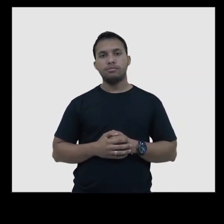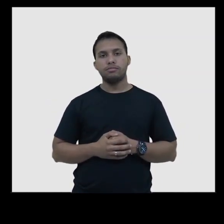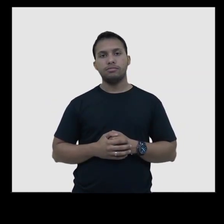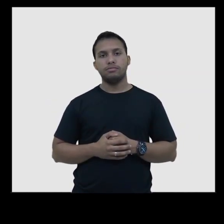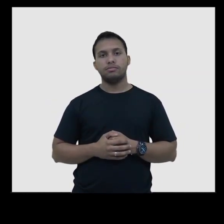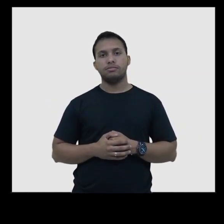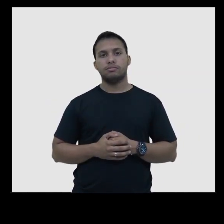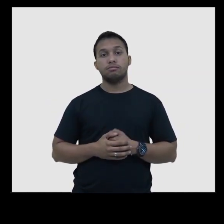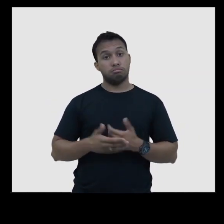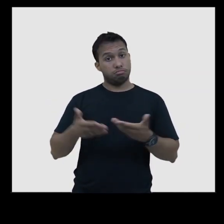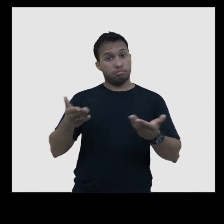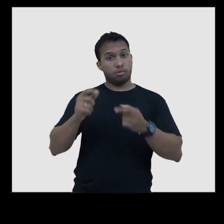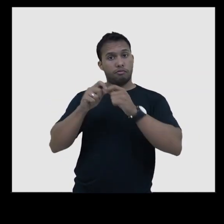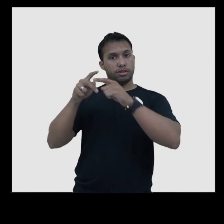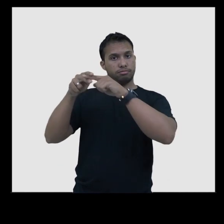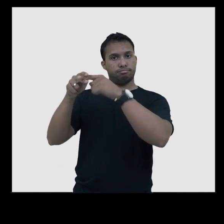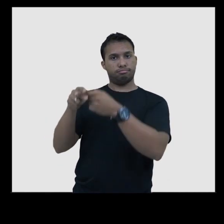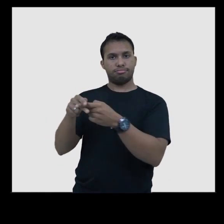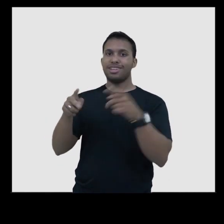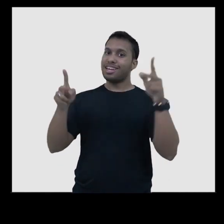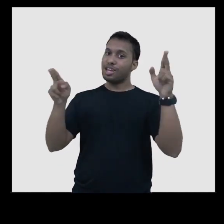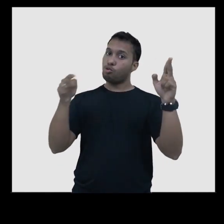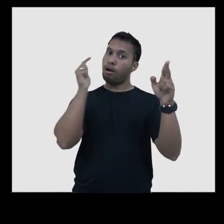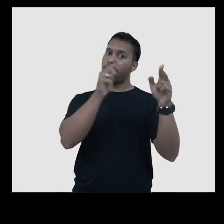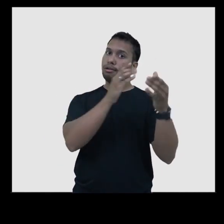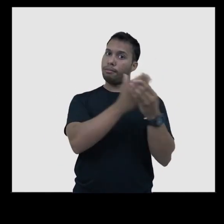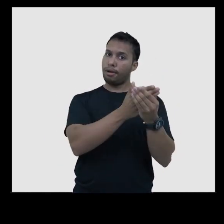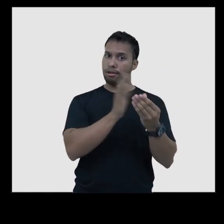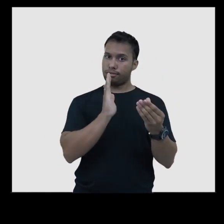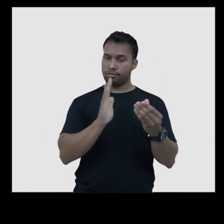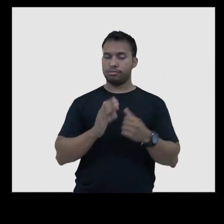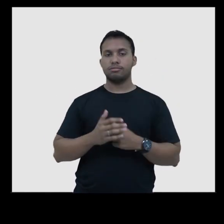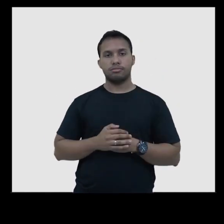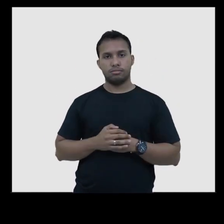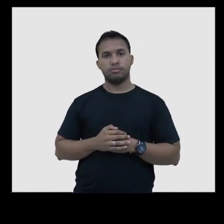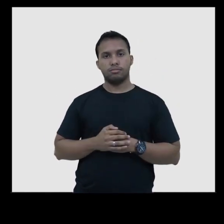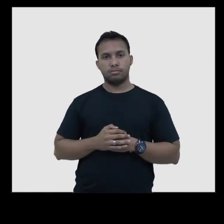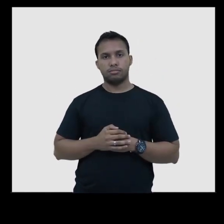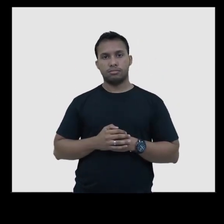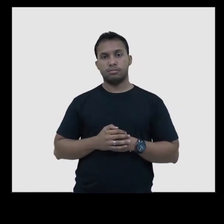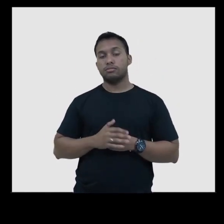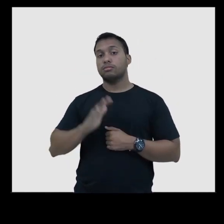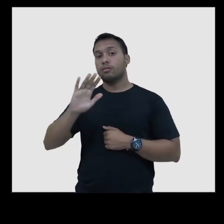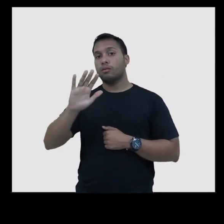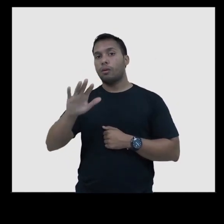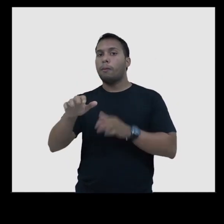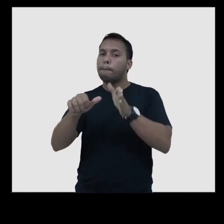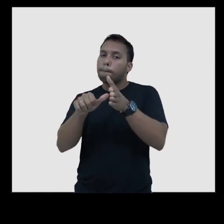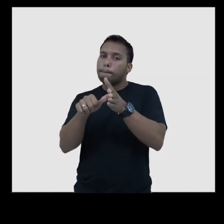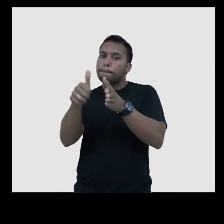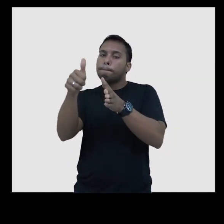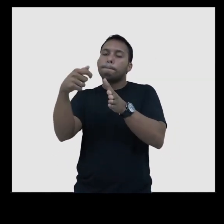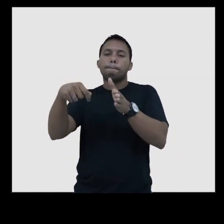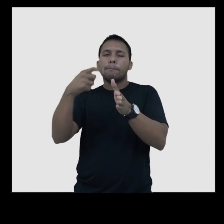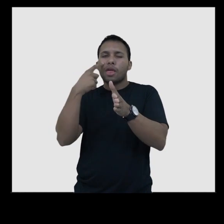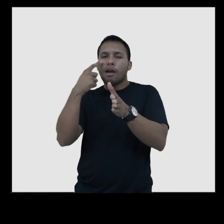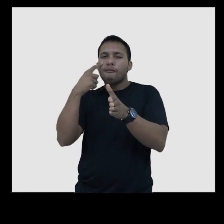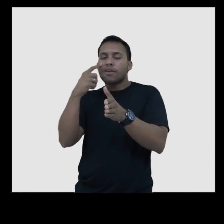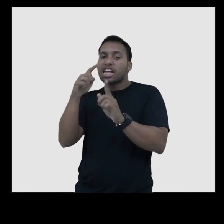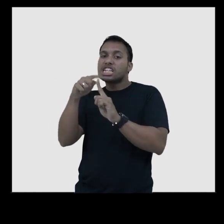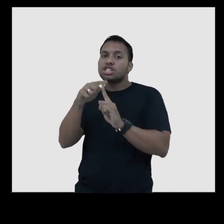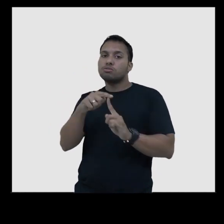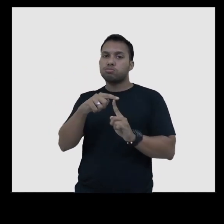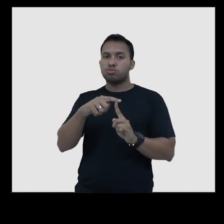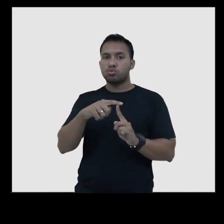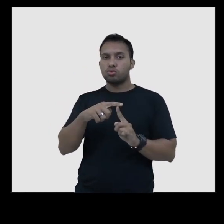para exportação. Bom, então, vamos fazer aqui agora os ajustes aqui para exportação, né? A primeira coisa é no formato.